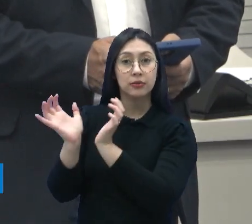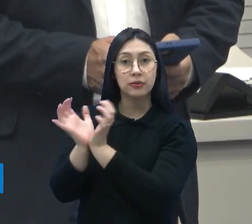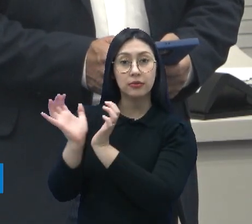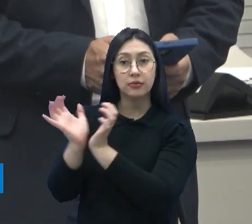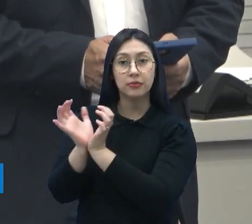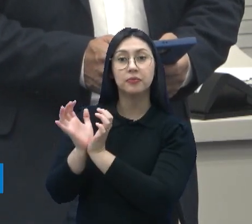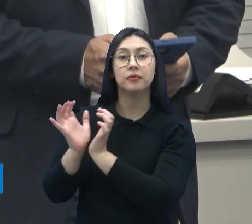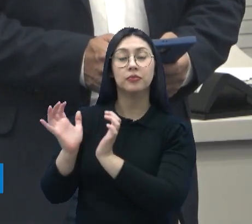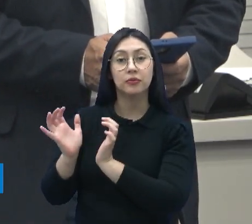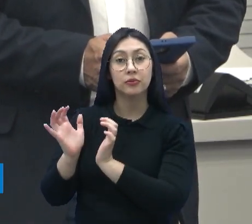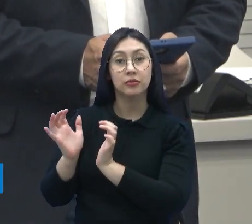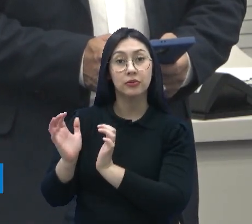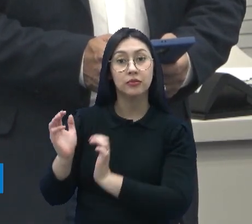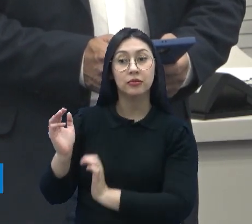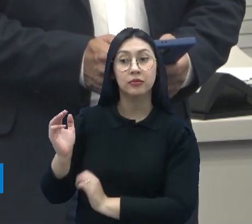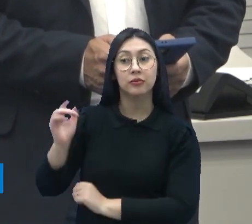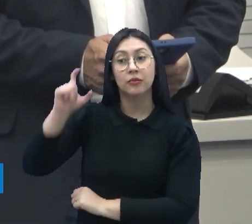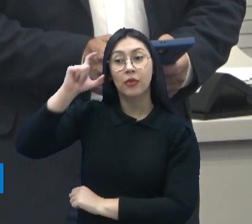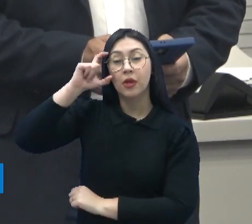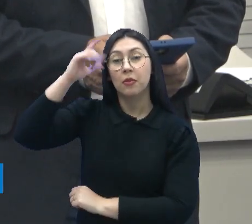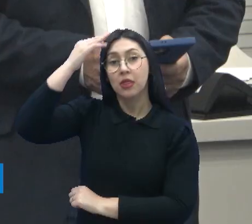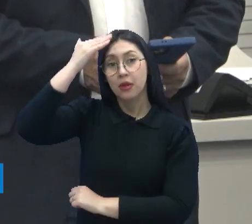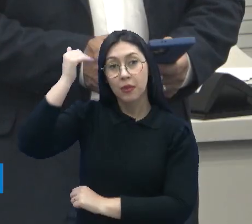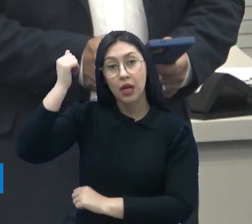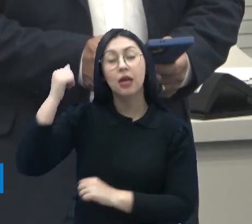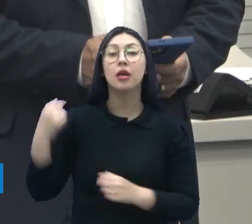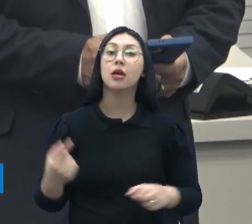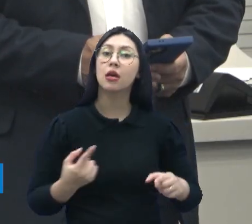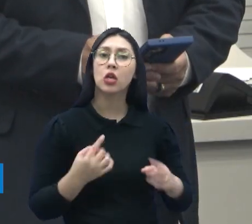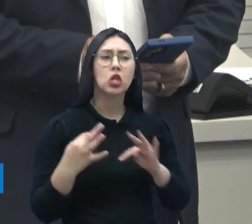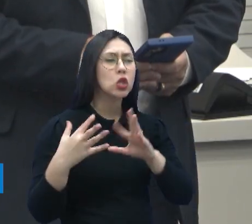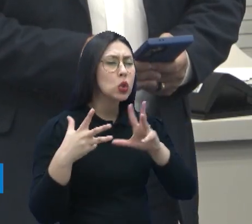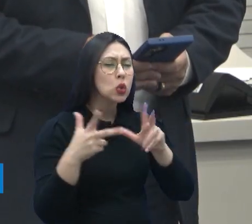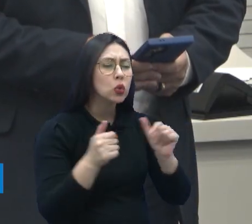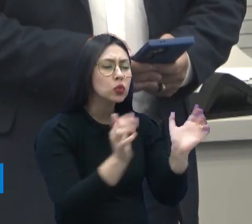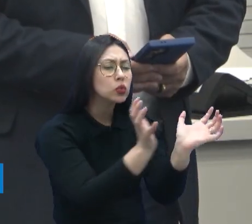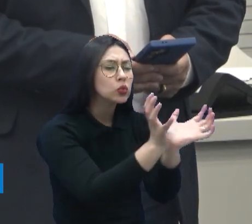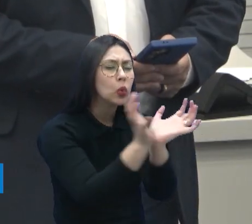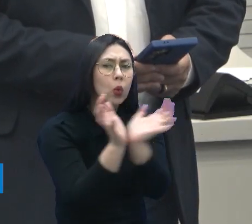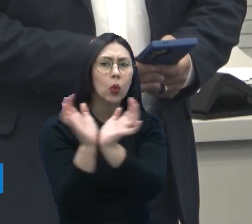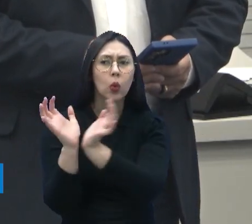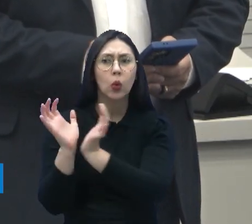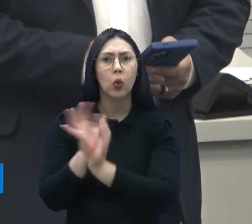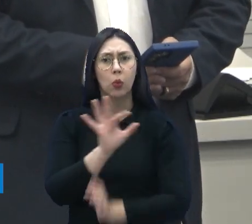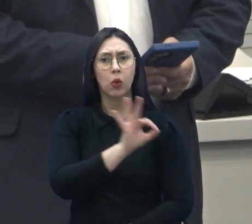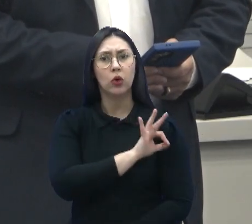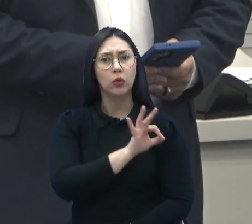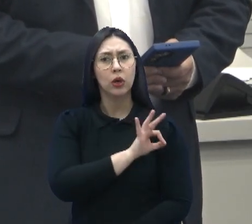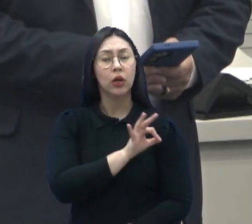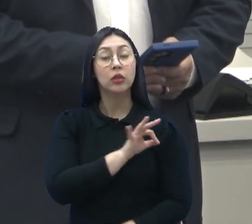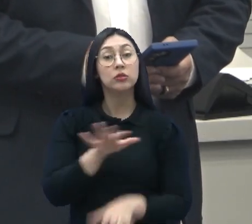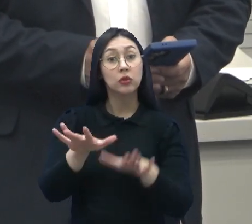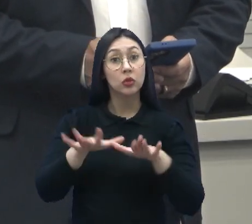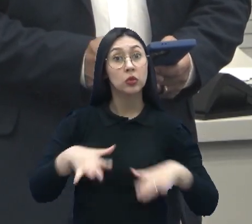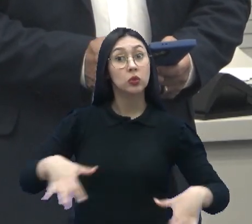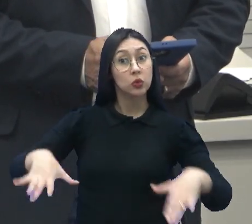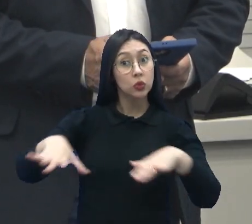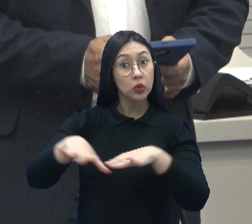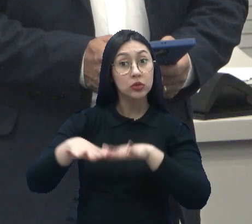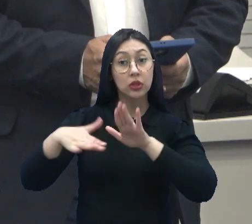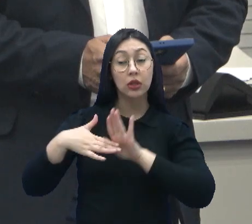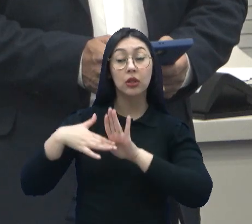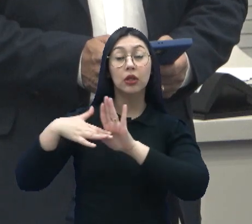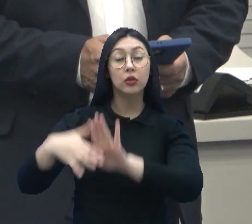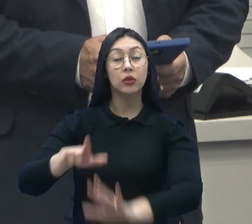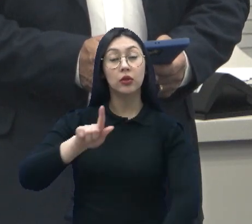à ROMU, a Ronda Ostensiva Municipal, parabéns à Getan, a todos que fazem a Guarda Municipal de São